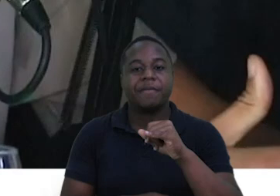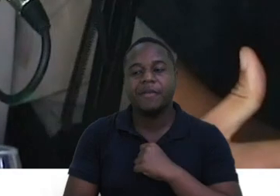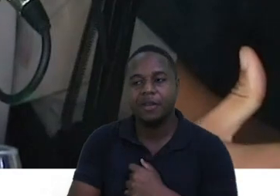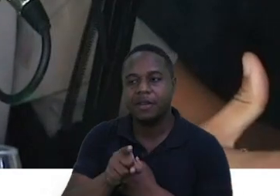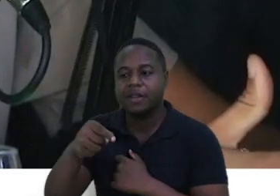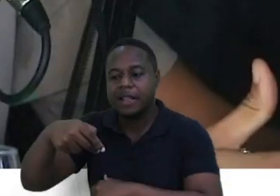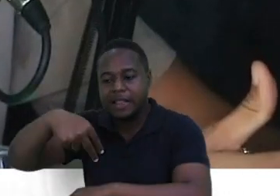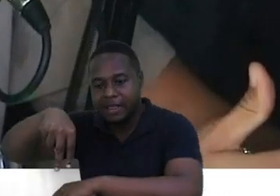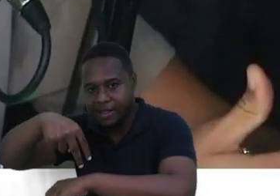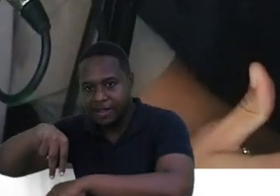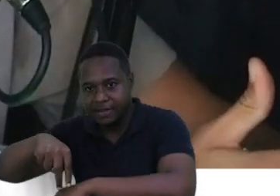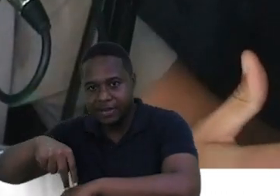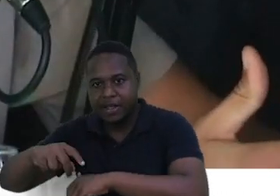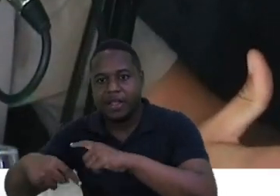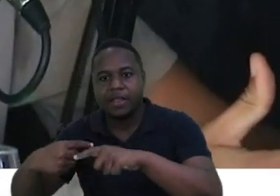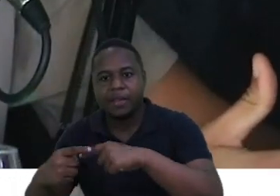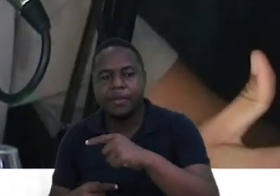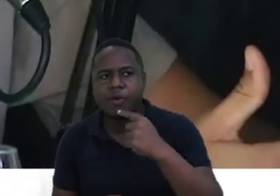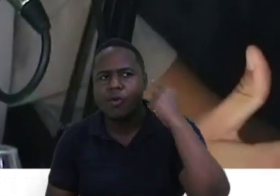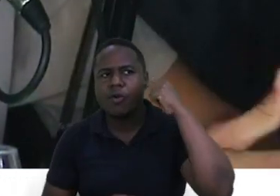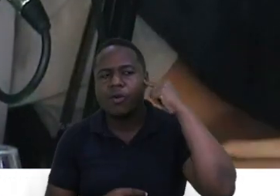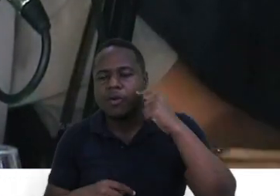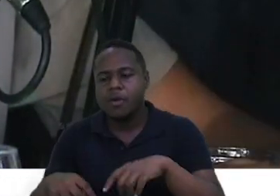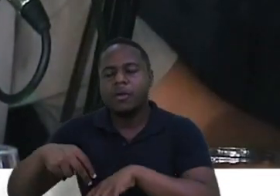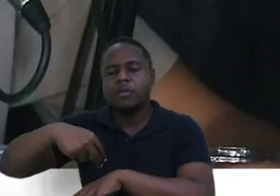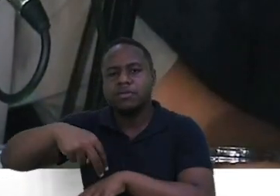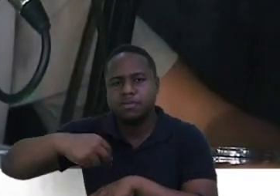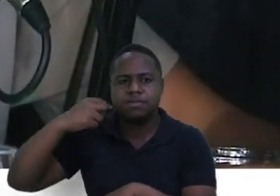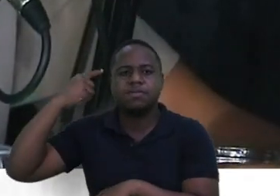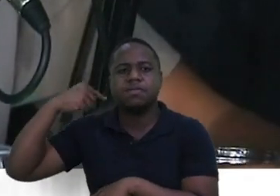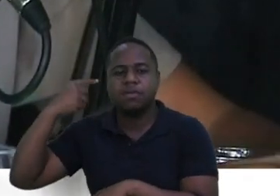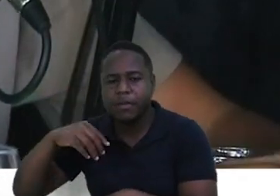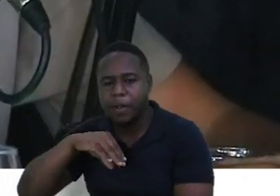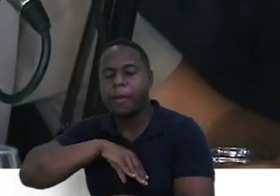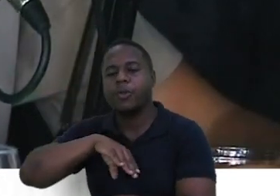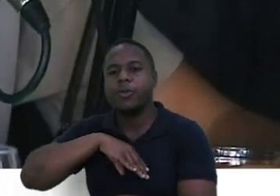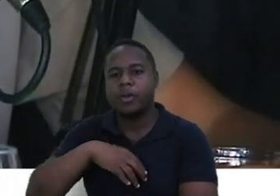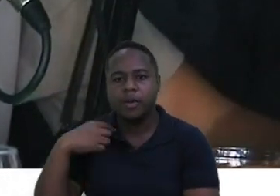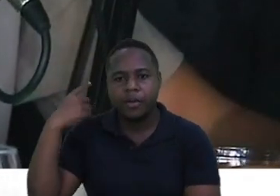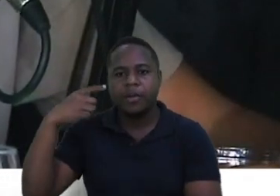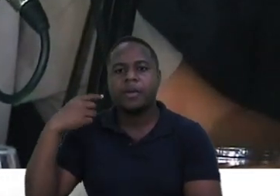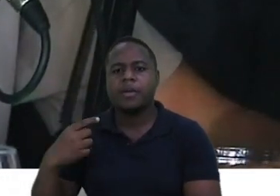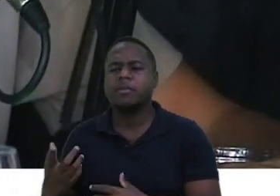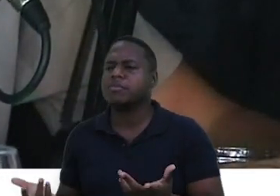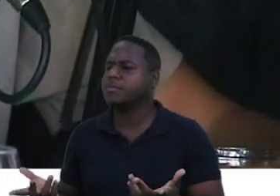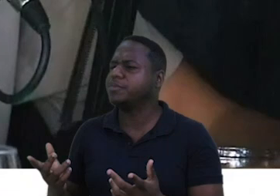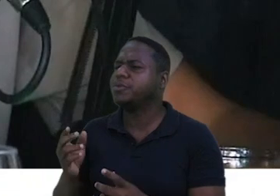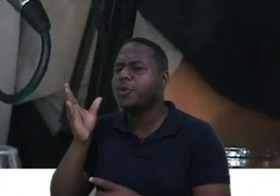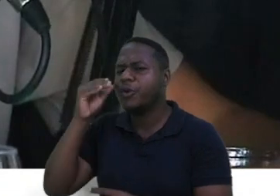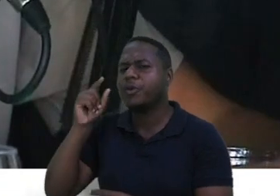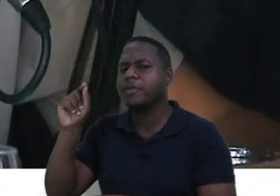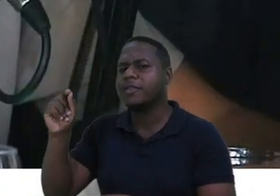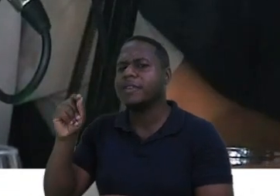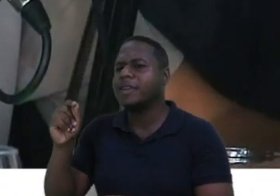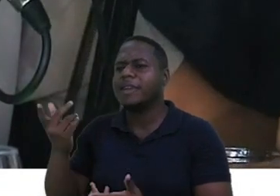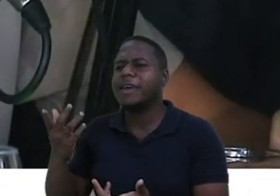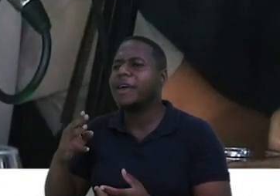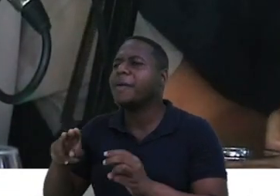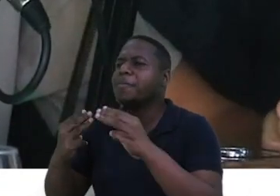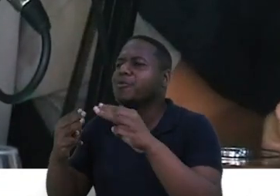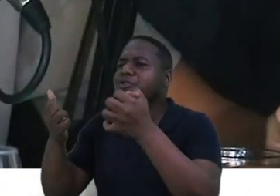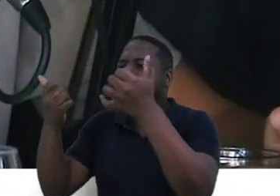dançar, se encantam, aí ouvindo... As músicas, ouvi no português. Aí bate a curiosidade, mas essas músicas estão falando o